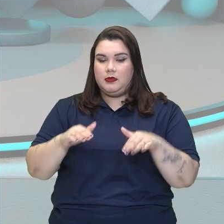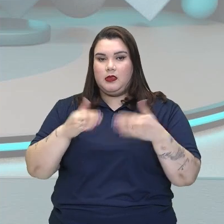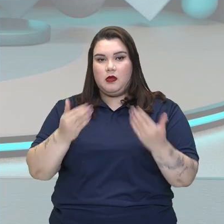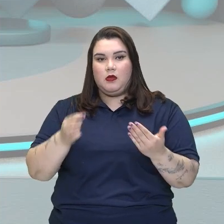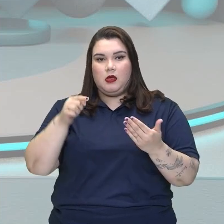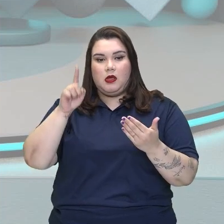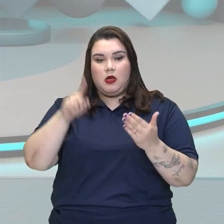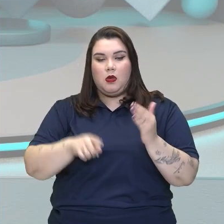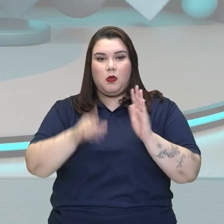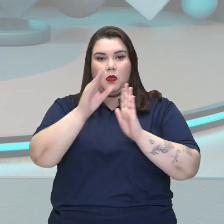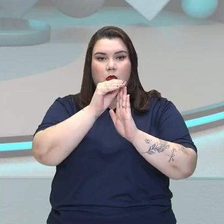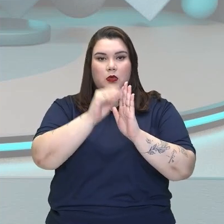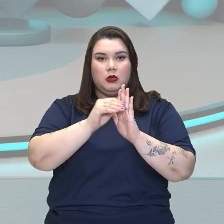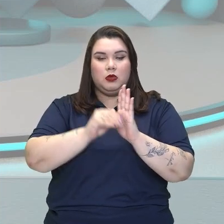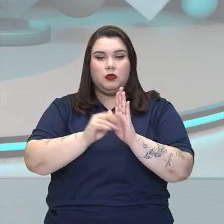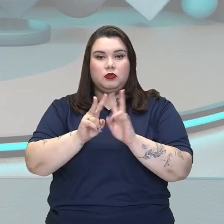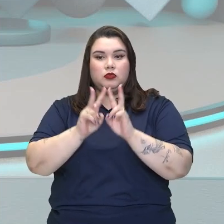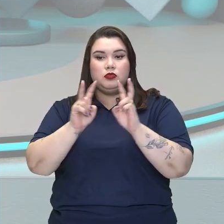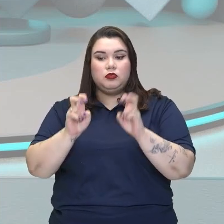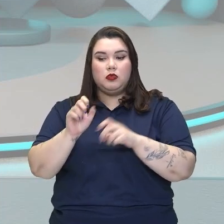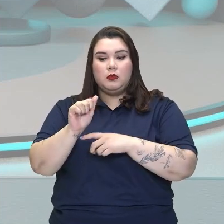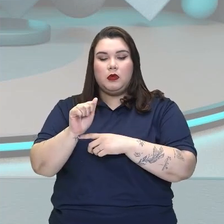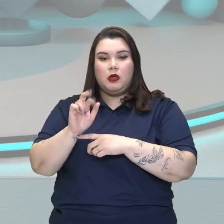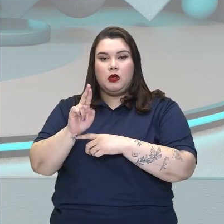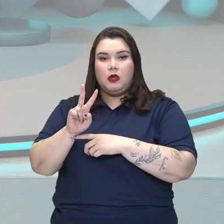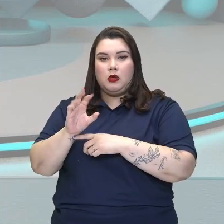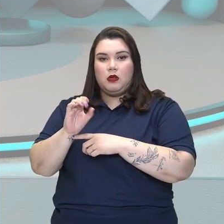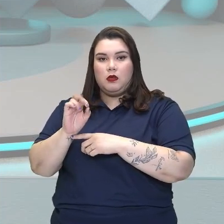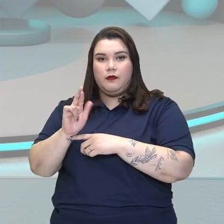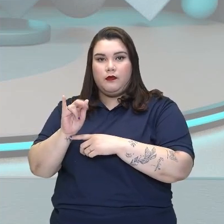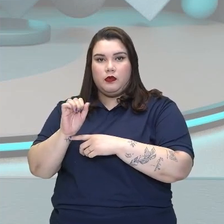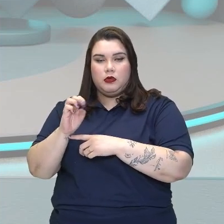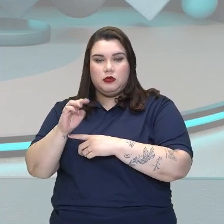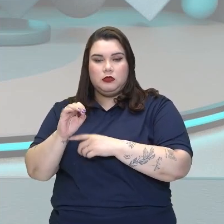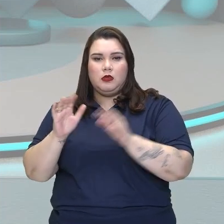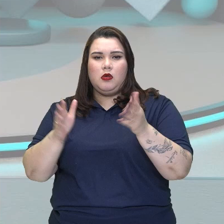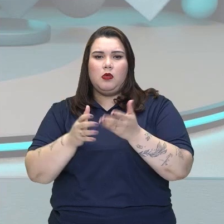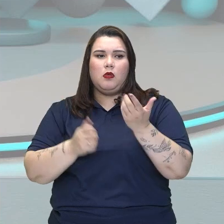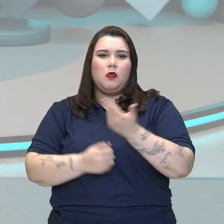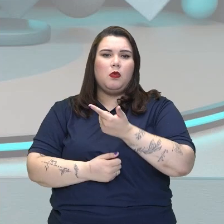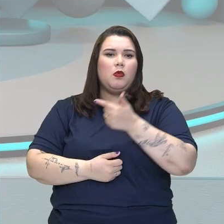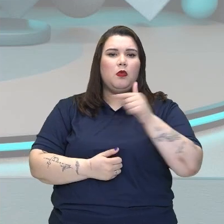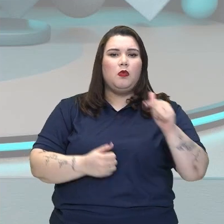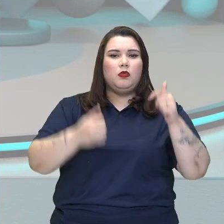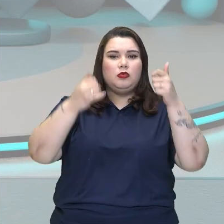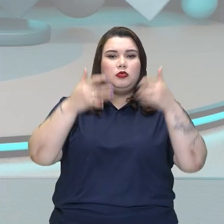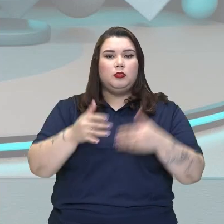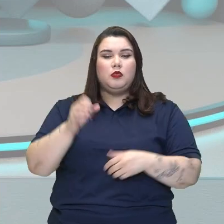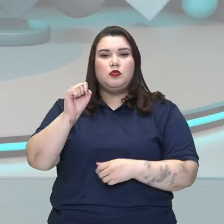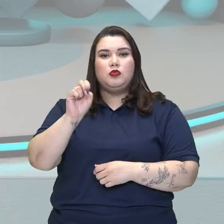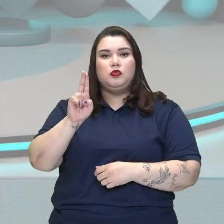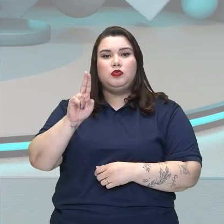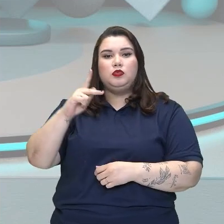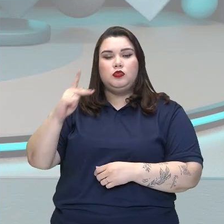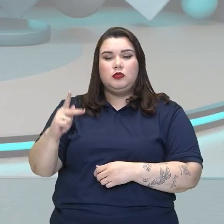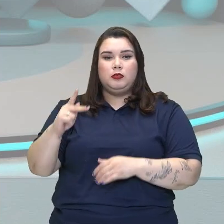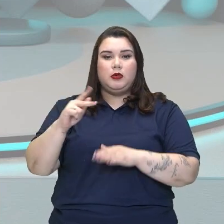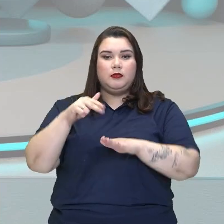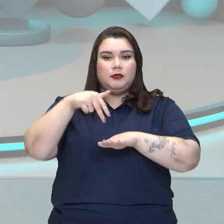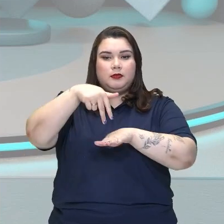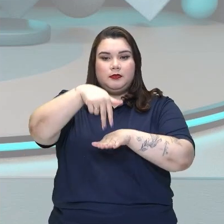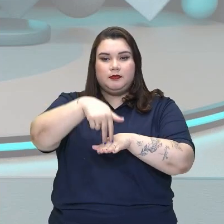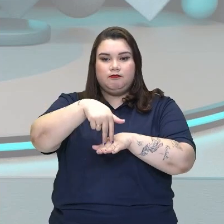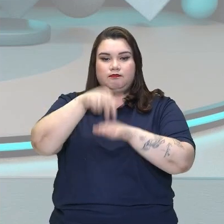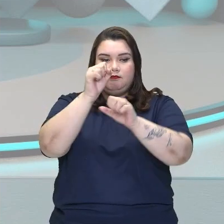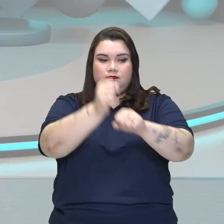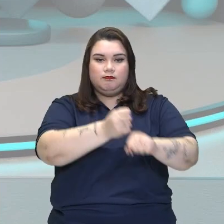foi o primeiro momento falando sobre o arvorismo. Agora bora falar do stand-up paddle, né? O SUP, não é isso? Olha aí, ó, essa imagem é bacana, o